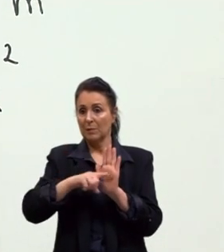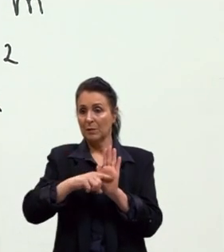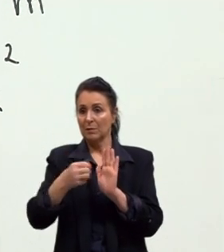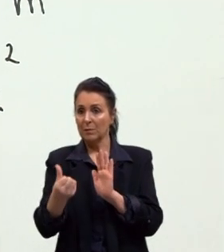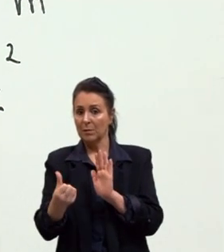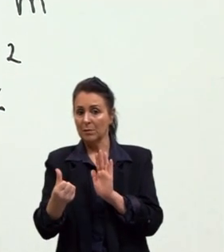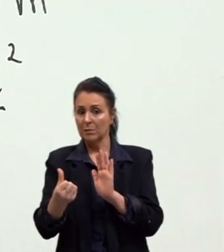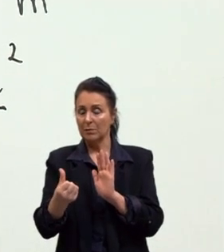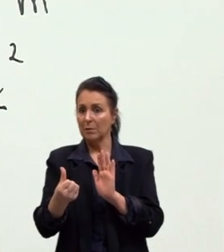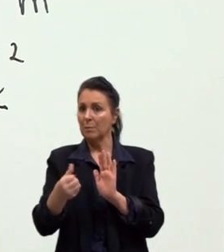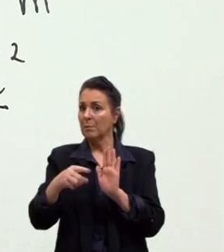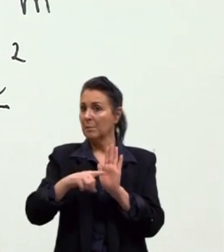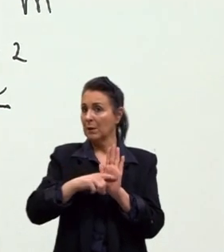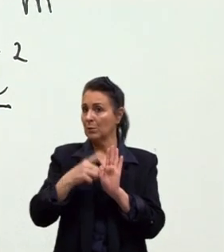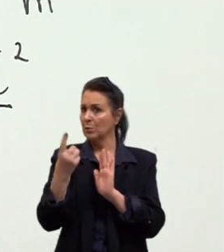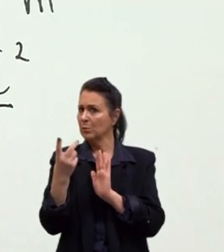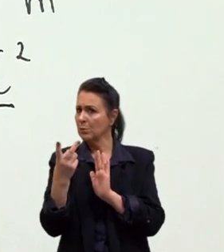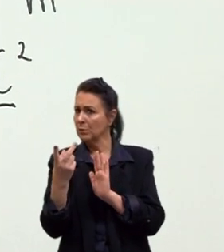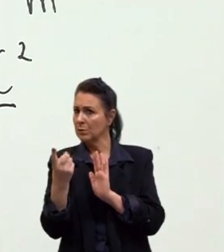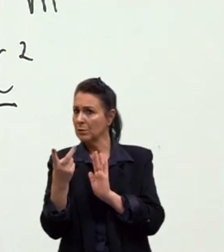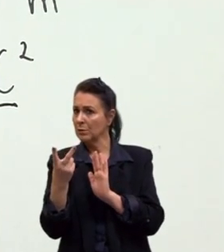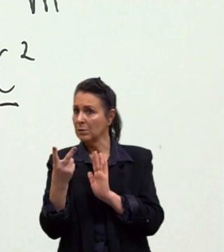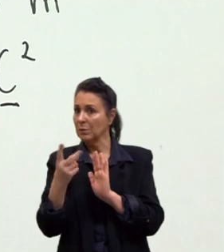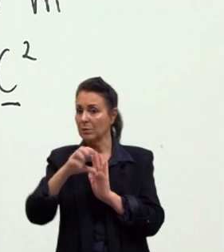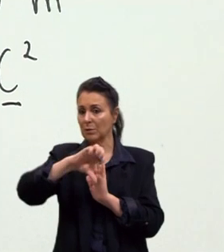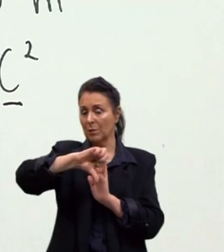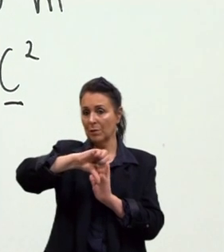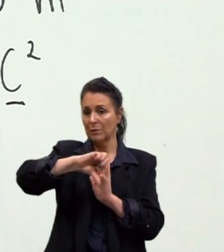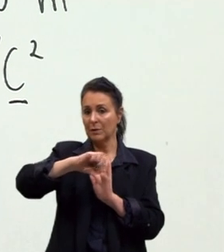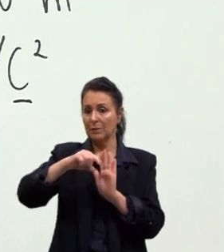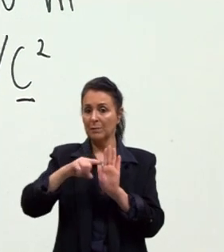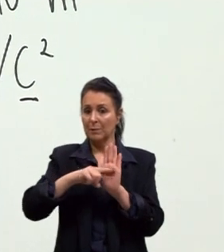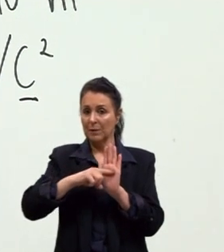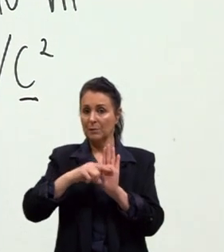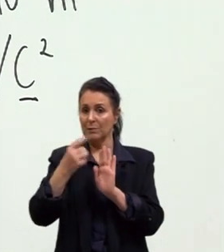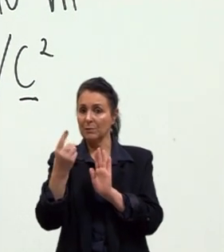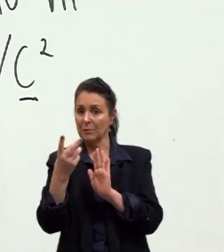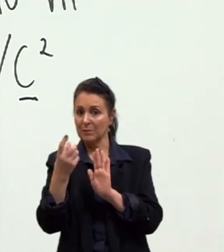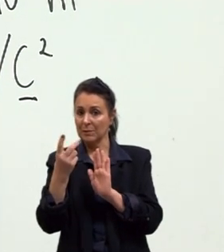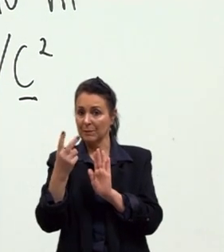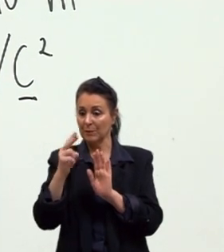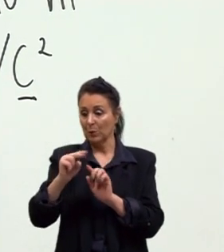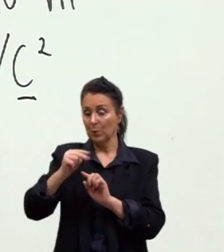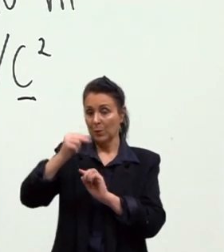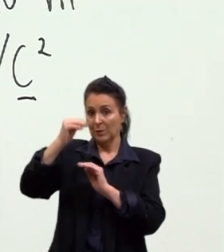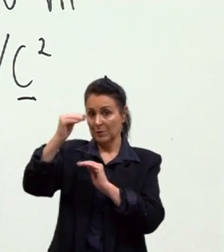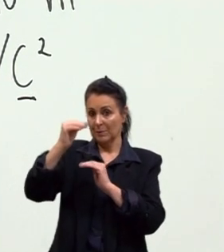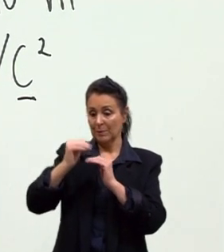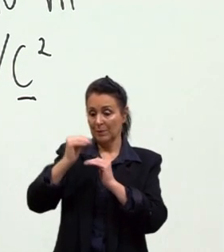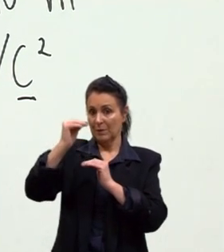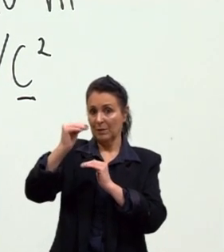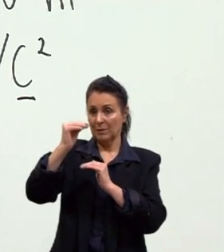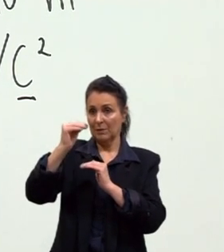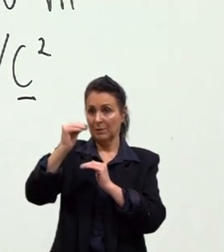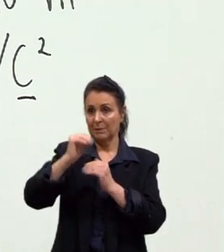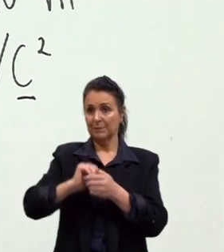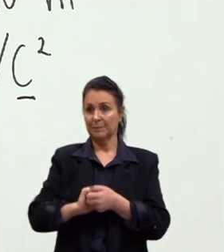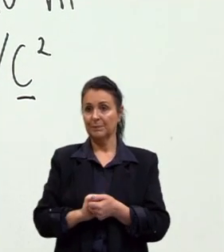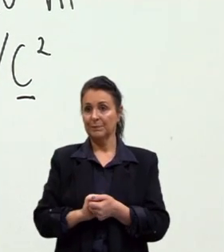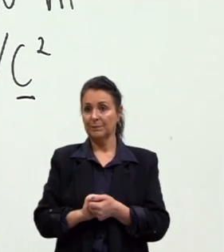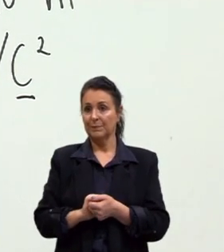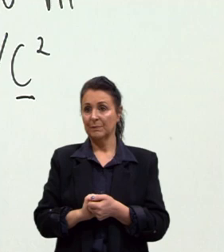- 12 né 9 - 12 tá aqui acabei misturando as canetas né